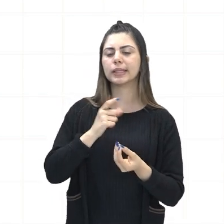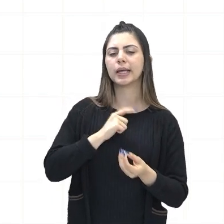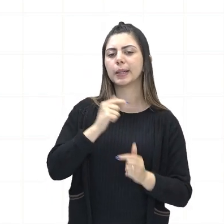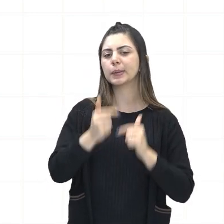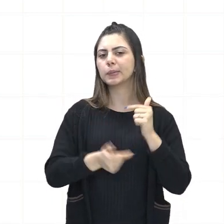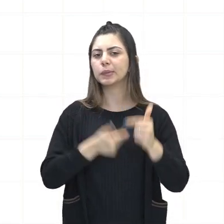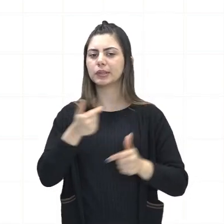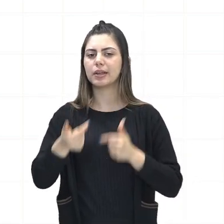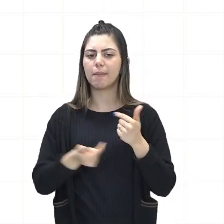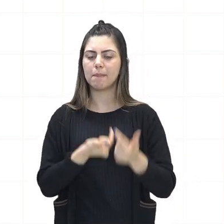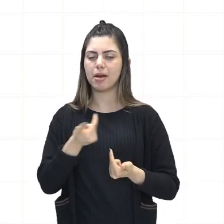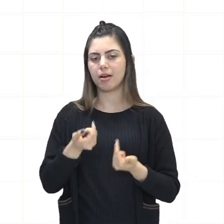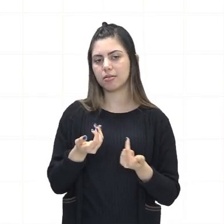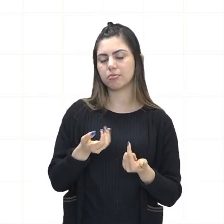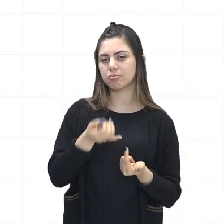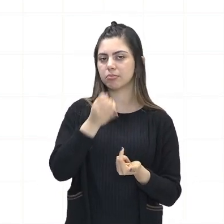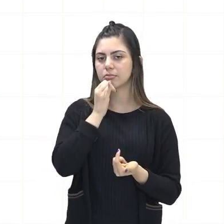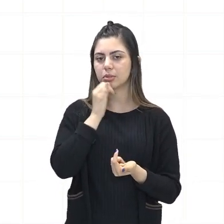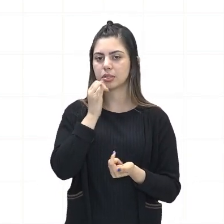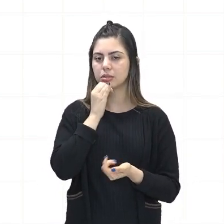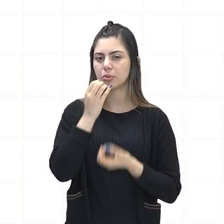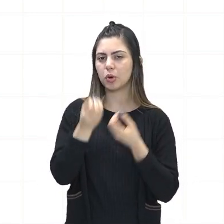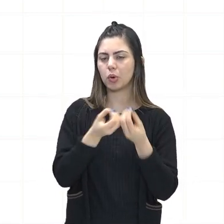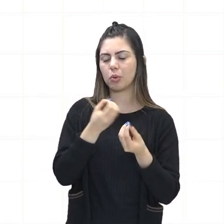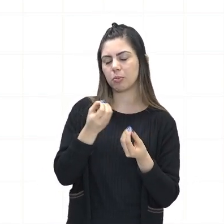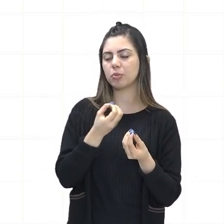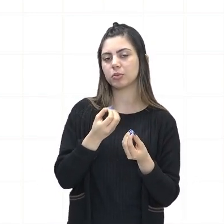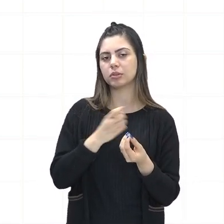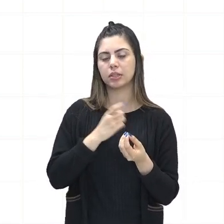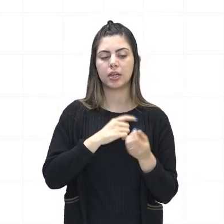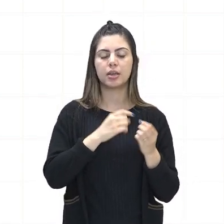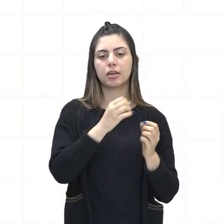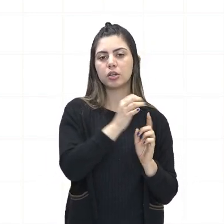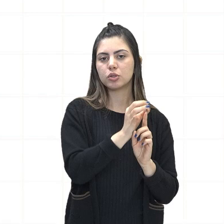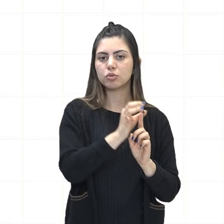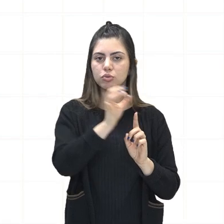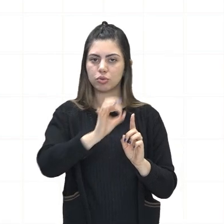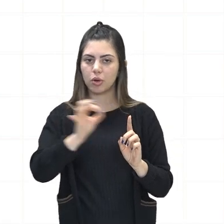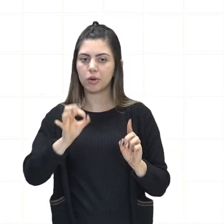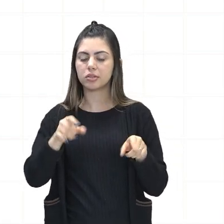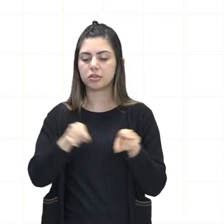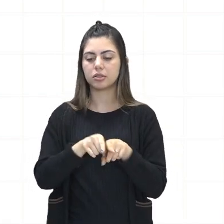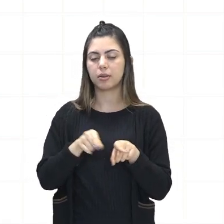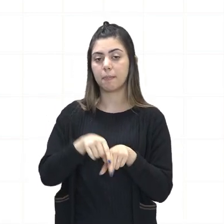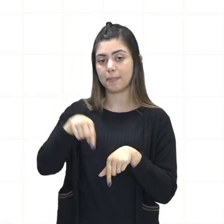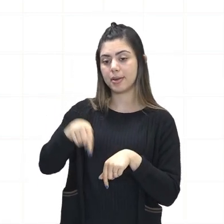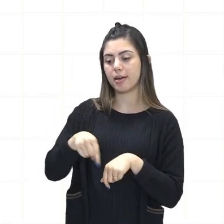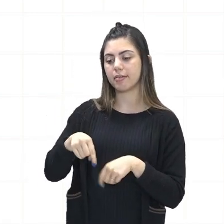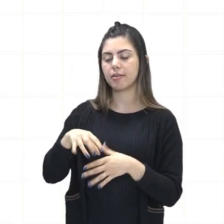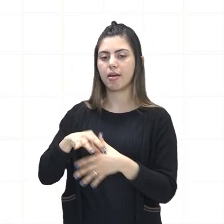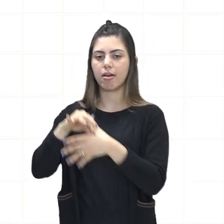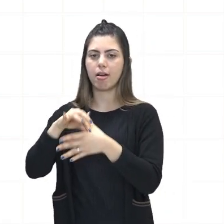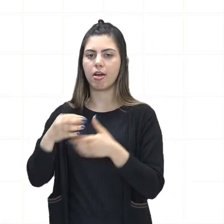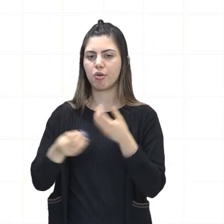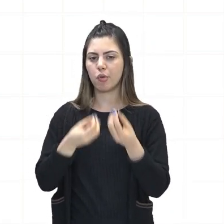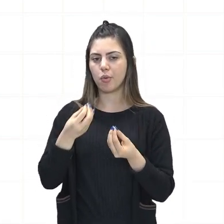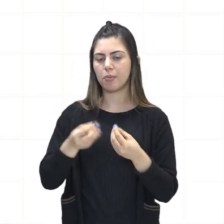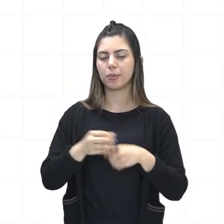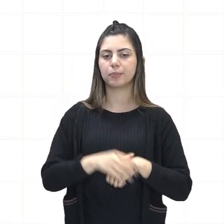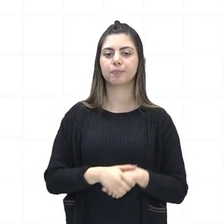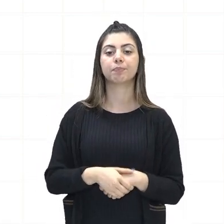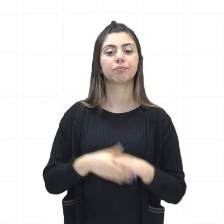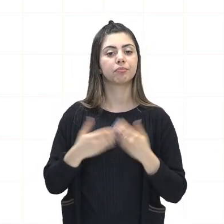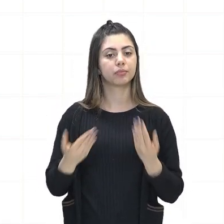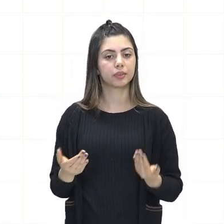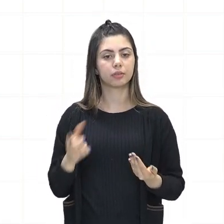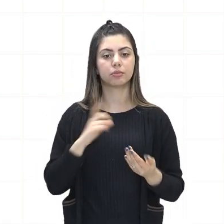ali, como essa dinâmica na produção de soja e de carne aqui no território brasileiro. Então, a gente tem uma área